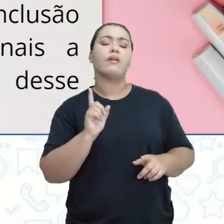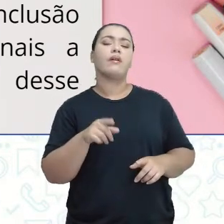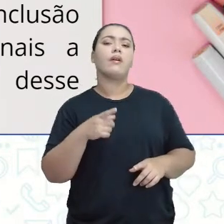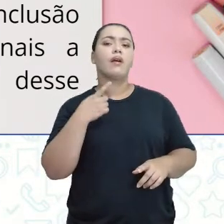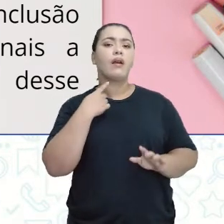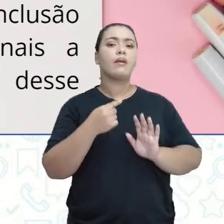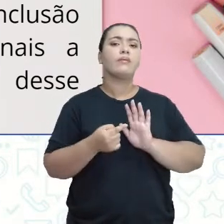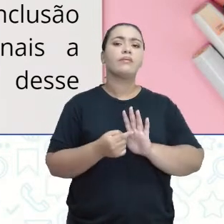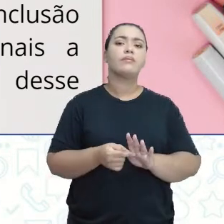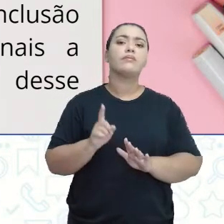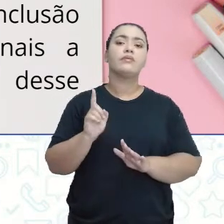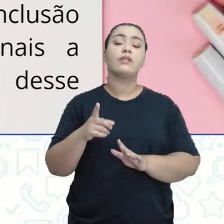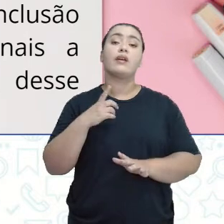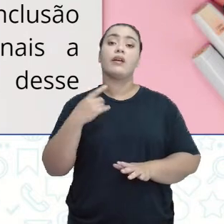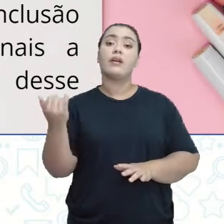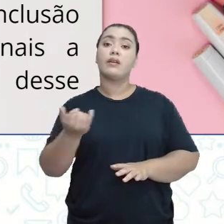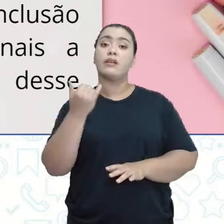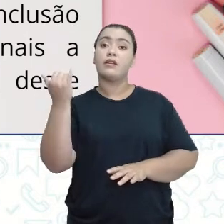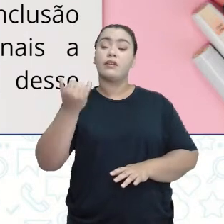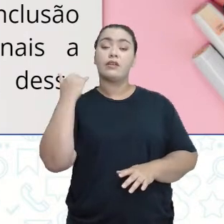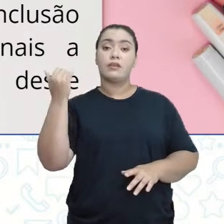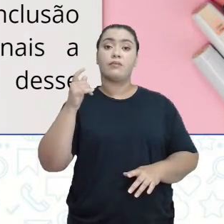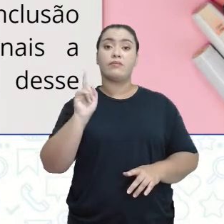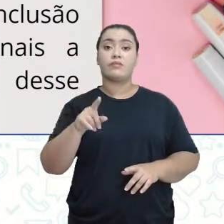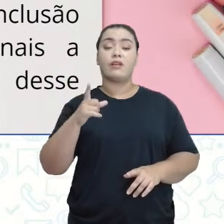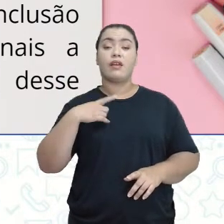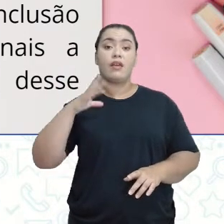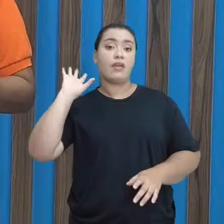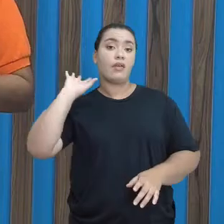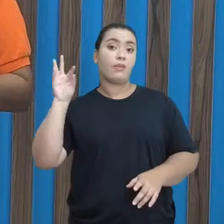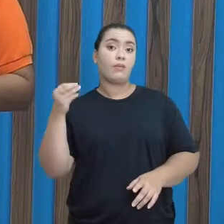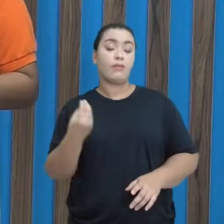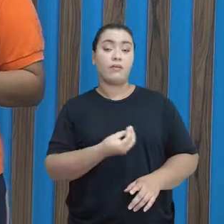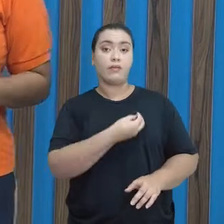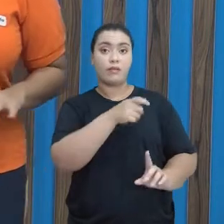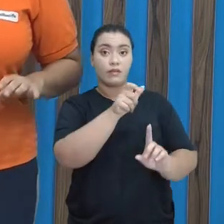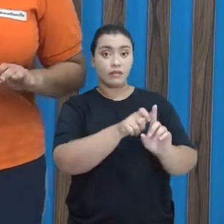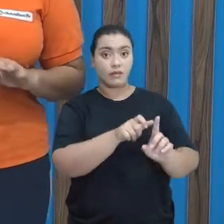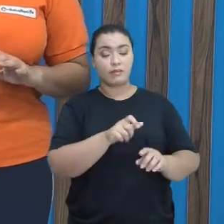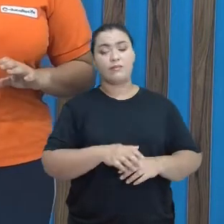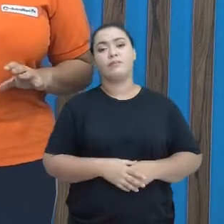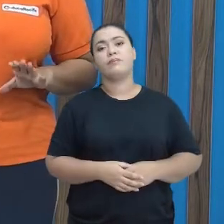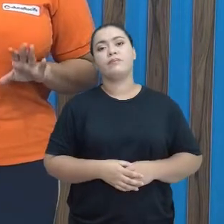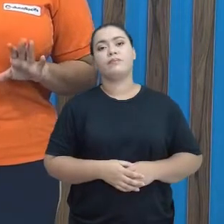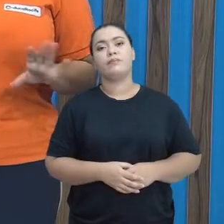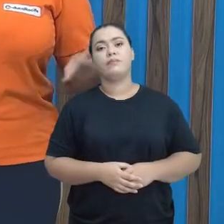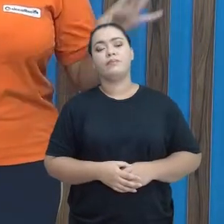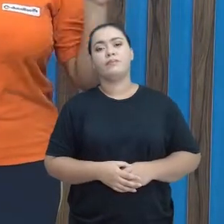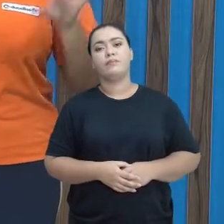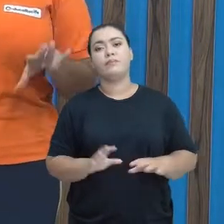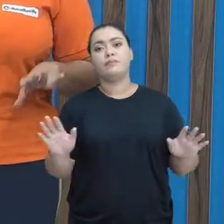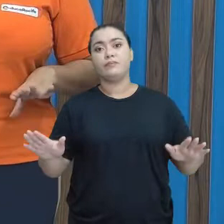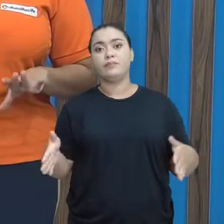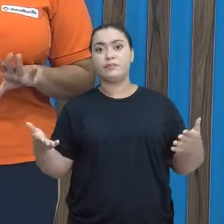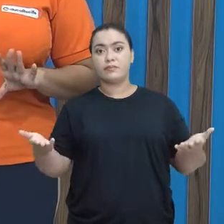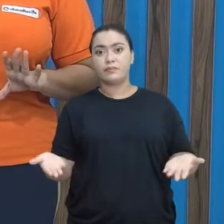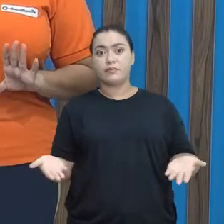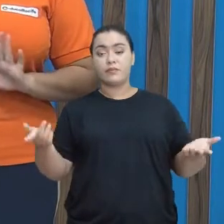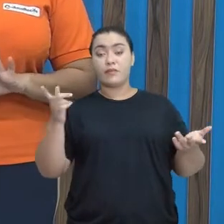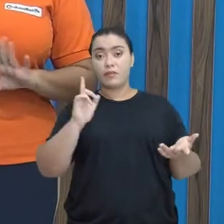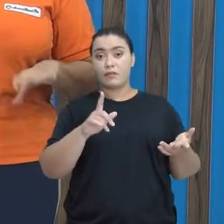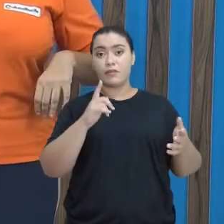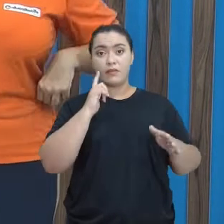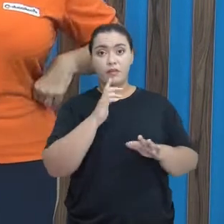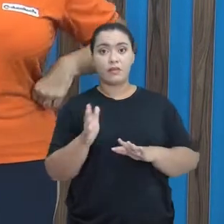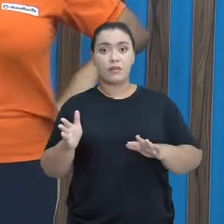finais a respeito da importância dessa biografia e desse sujeito. E aí, antes da gente passar